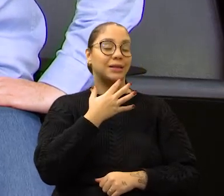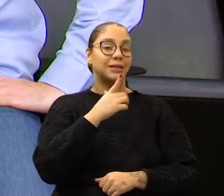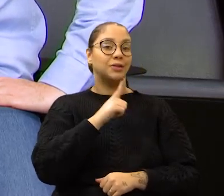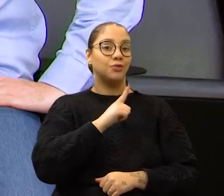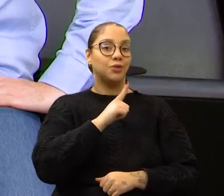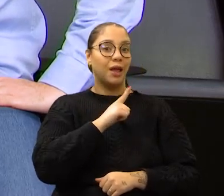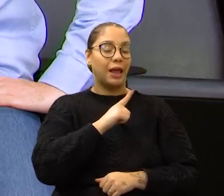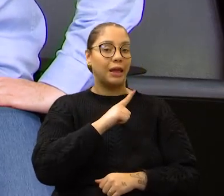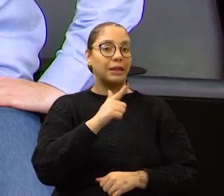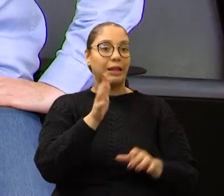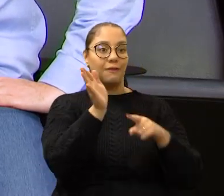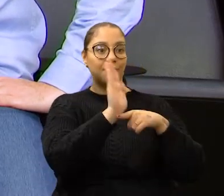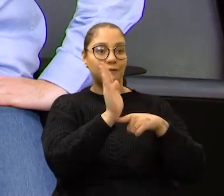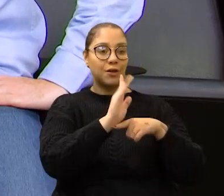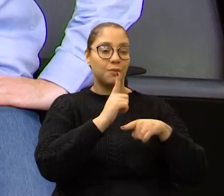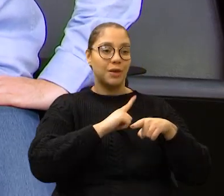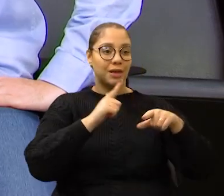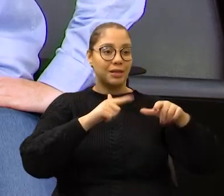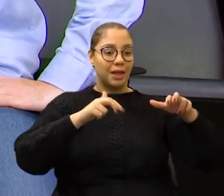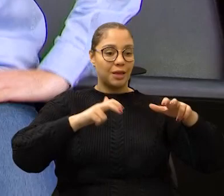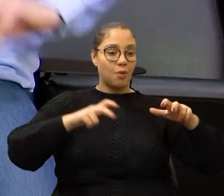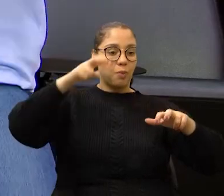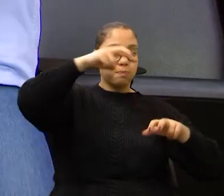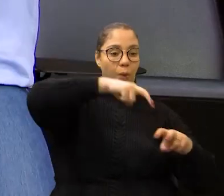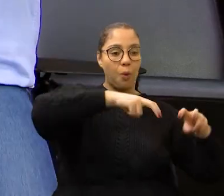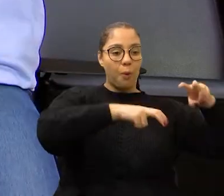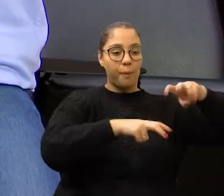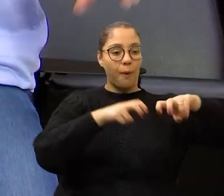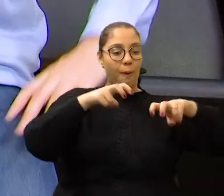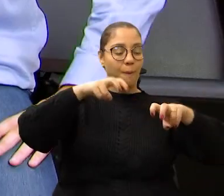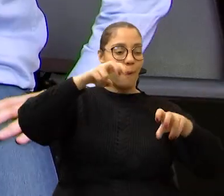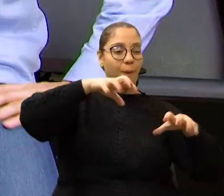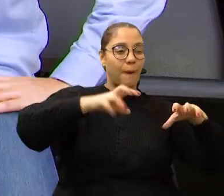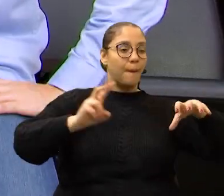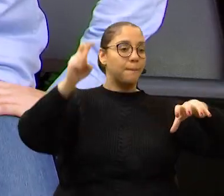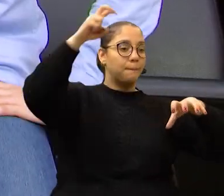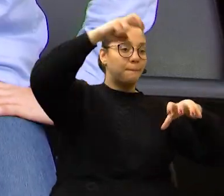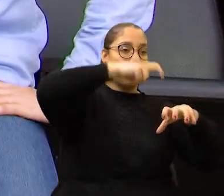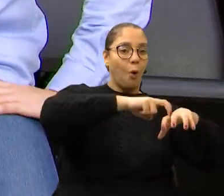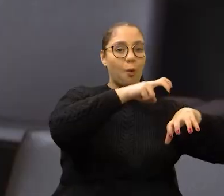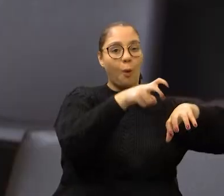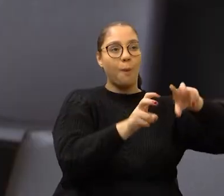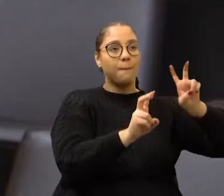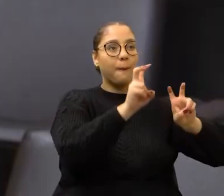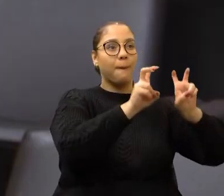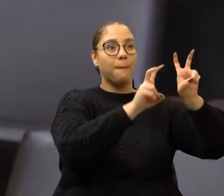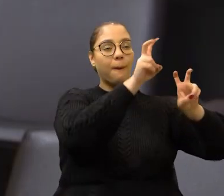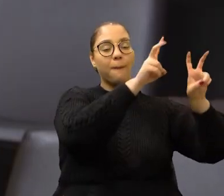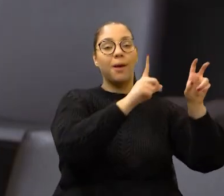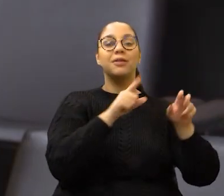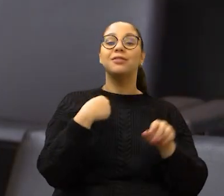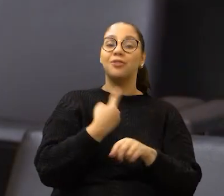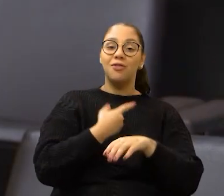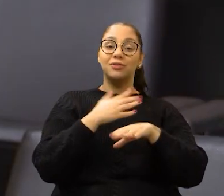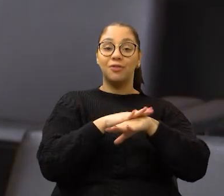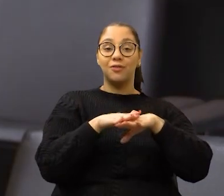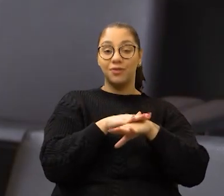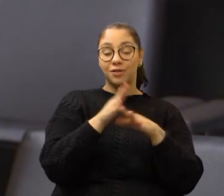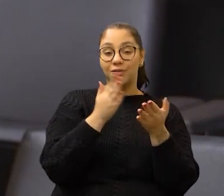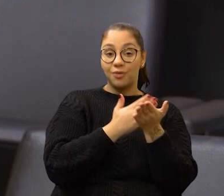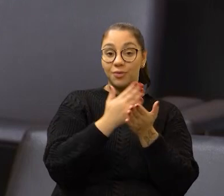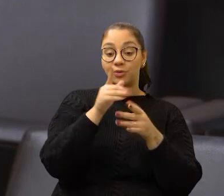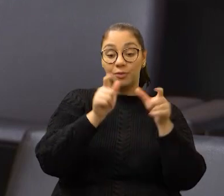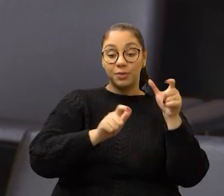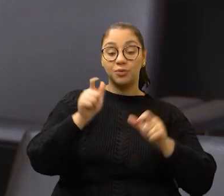conta dos filmes, se vê as pessoas pulando, subindo parede. Mas né? saltando de um lugar para outro. De um lugar para o né? outro. Então, nós começamos a